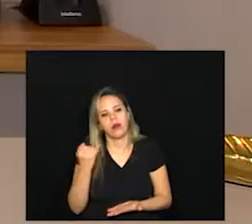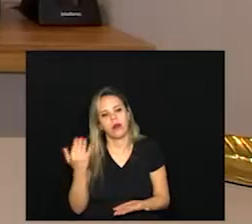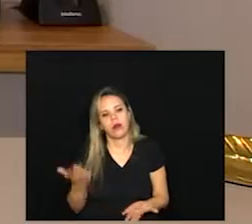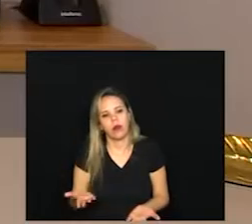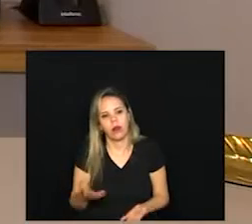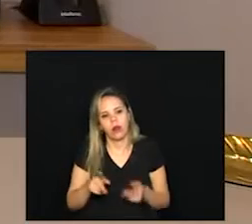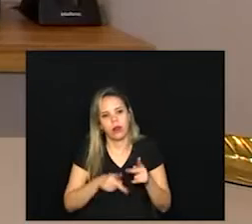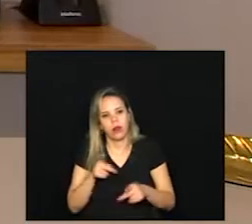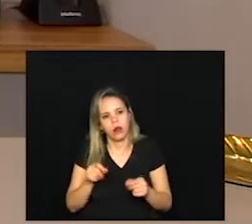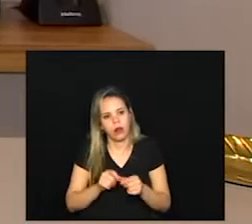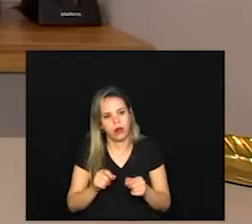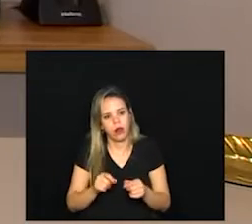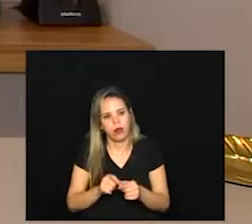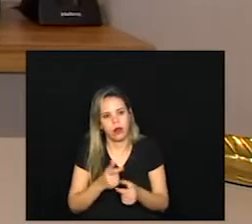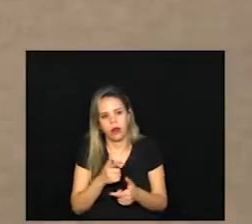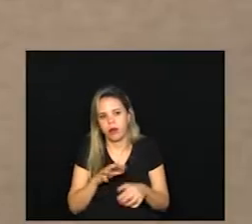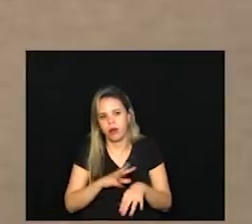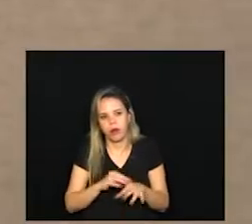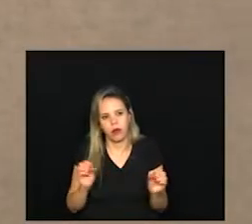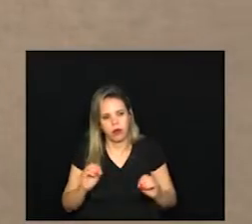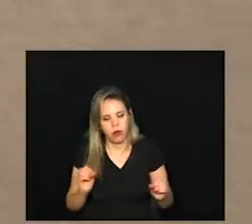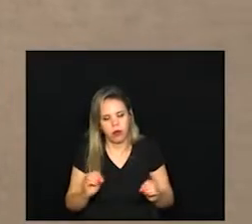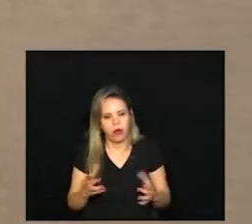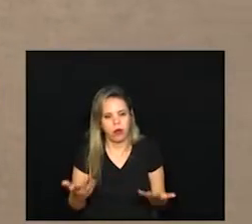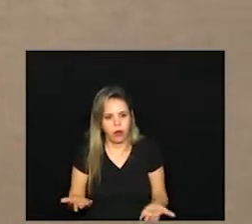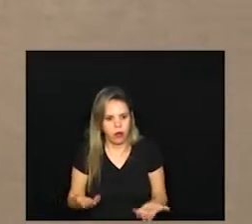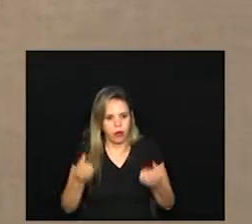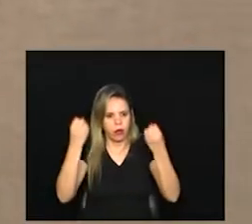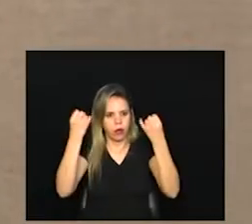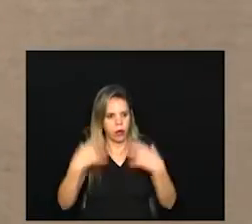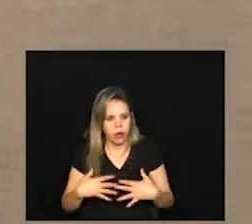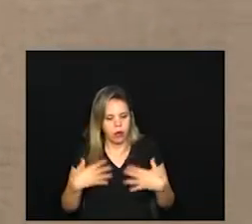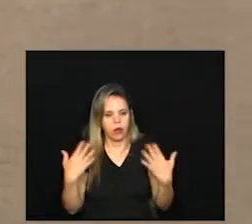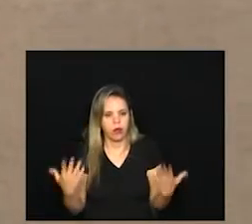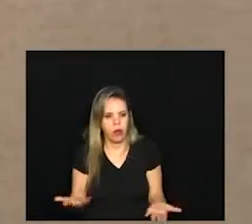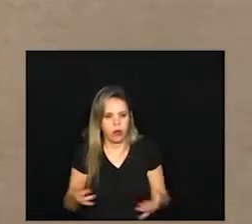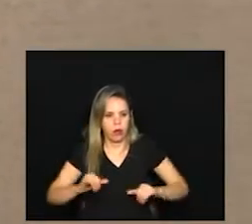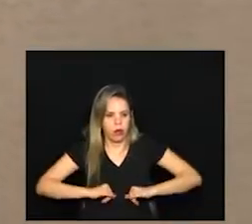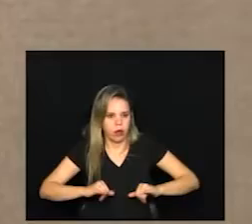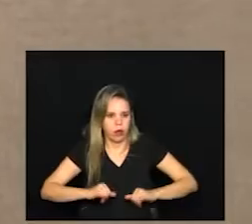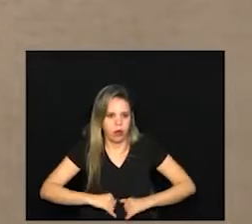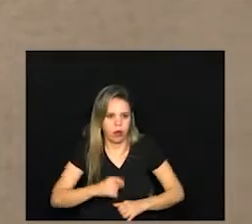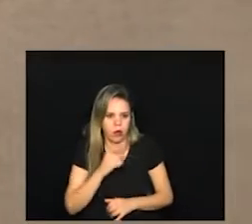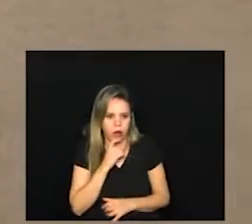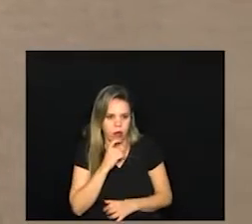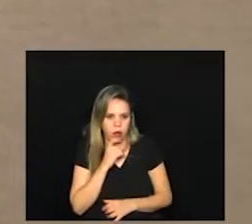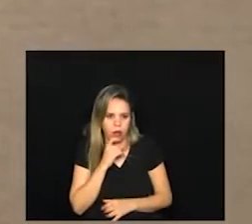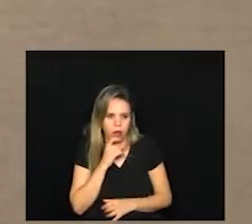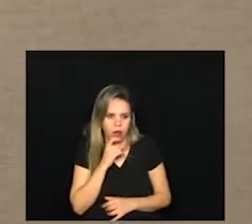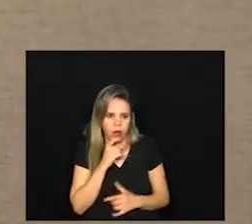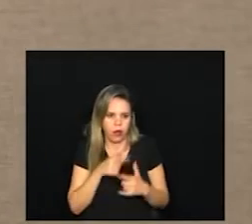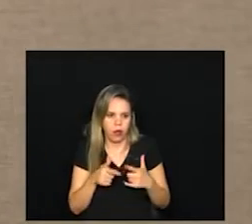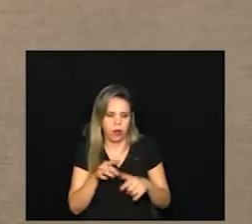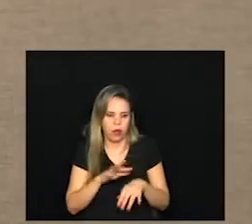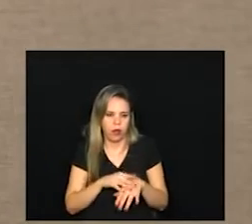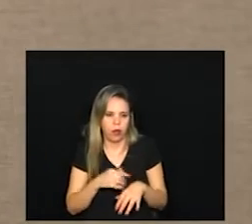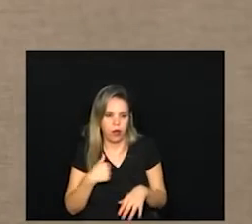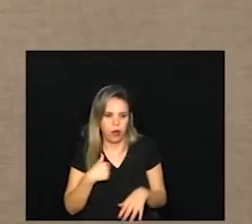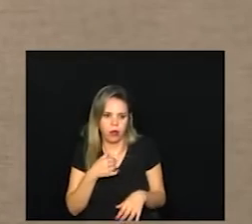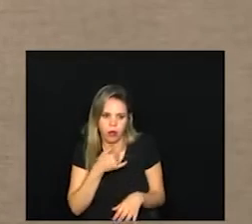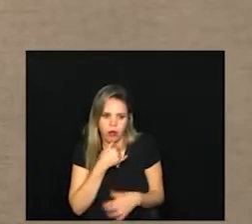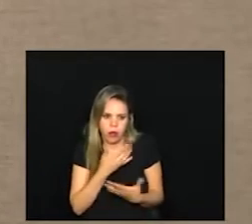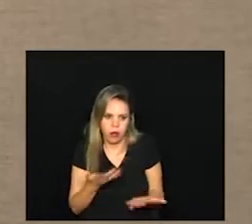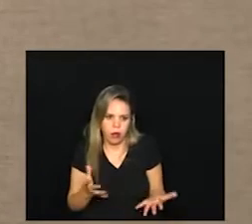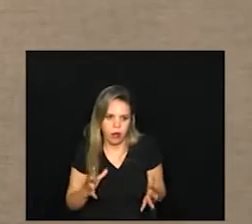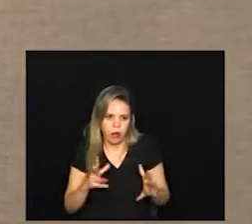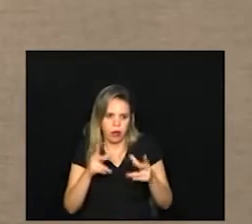Então, muitas pessoas ficam até sem lesões de pele. Ela explicou o quanto sofre no inverno com a psoríase. Eu, infelizmente,